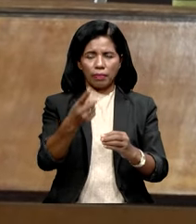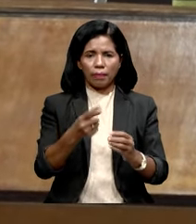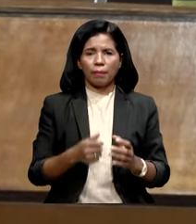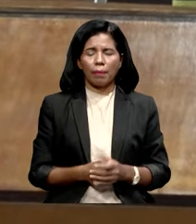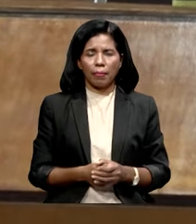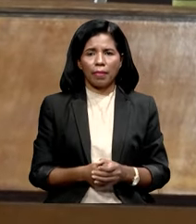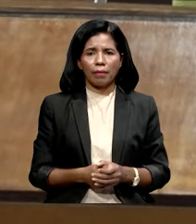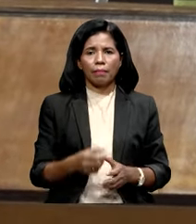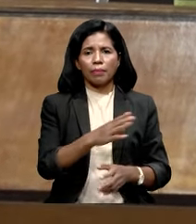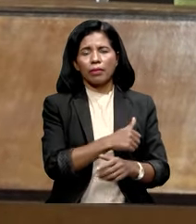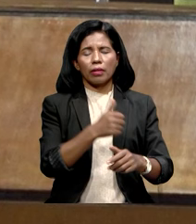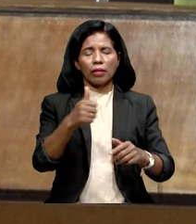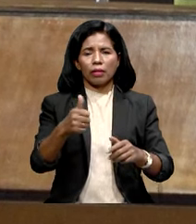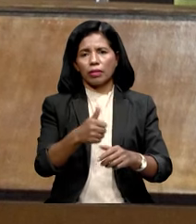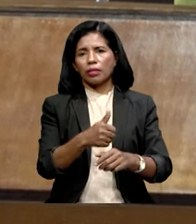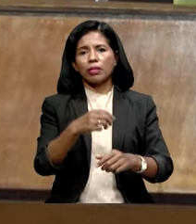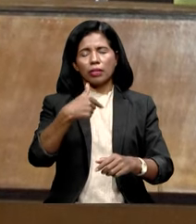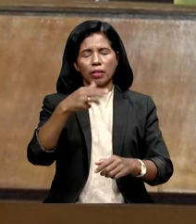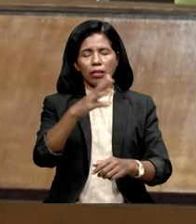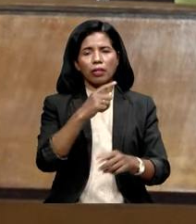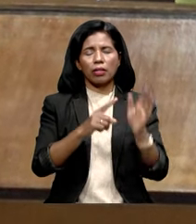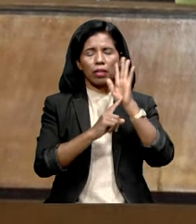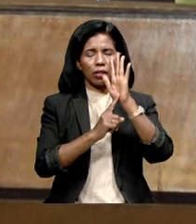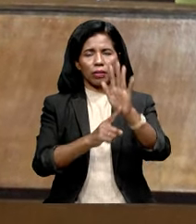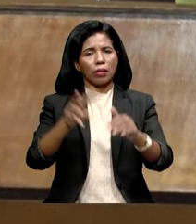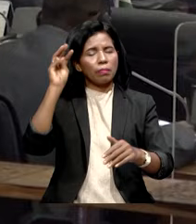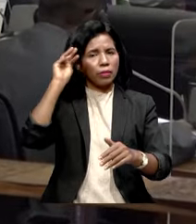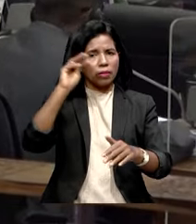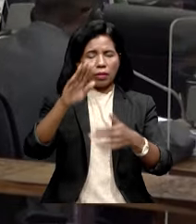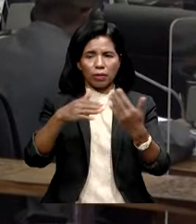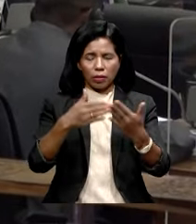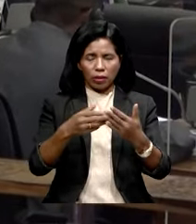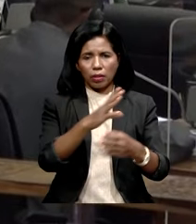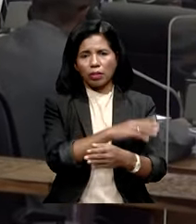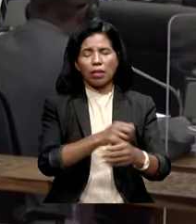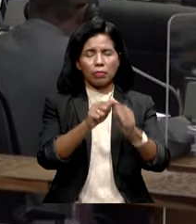atendente e parte se ato ministério